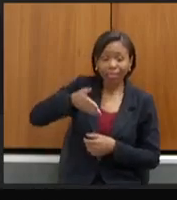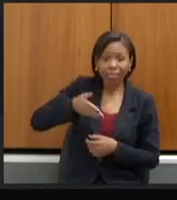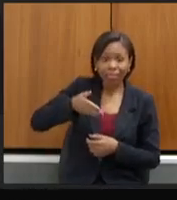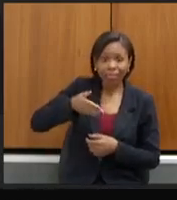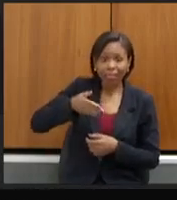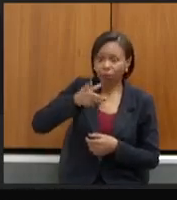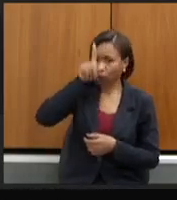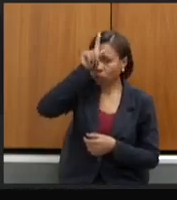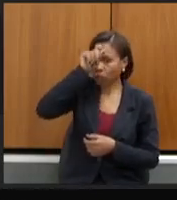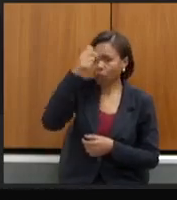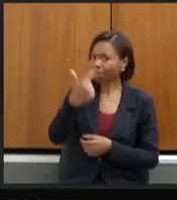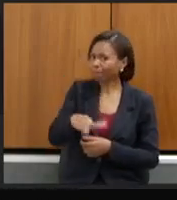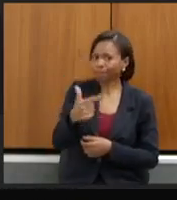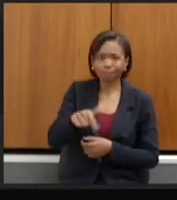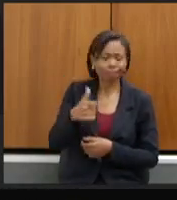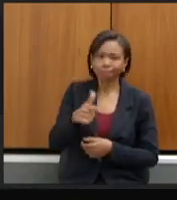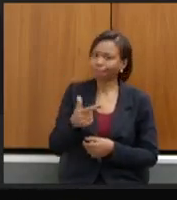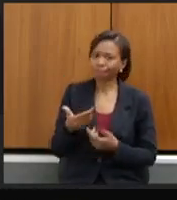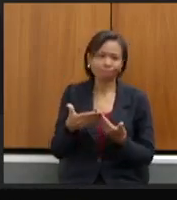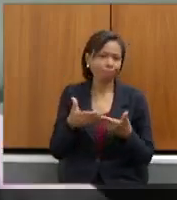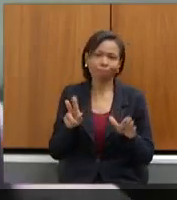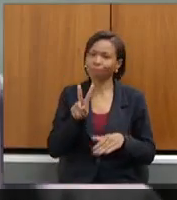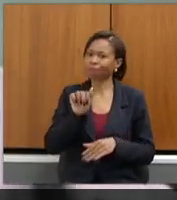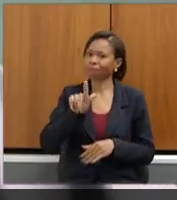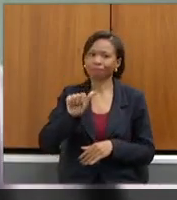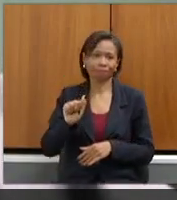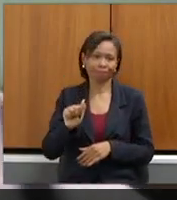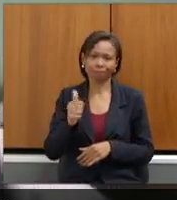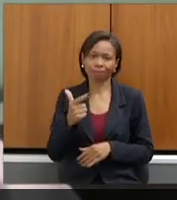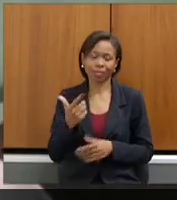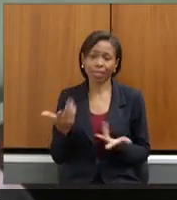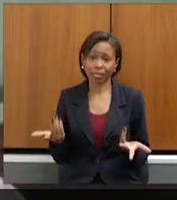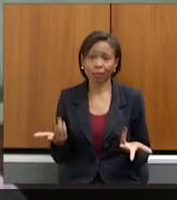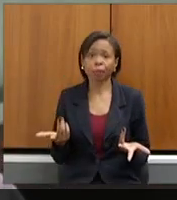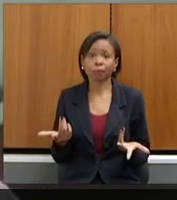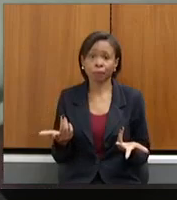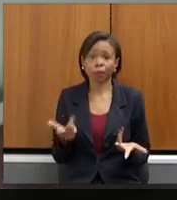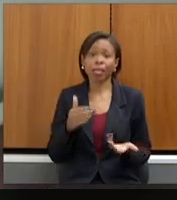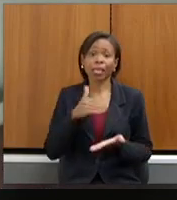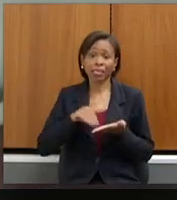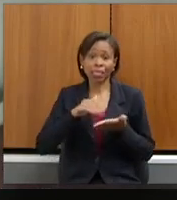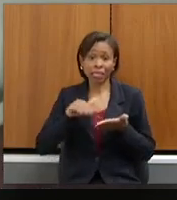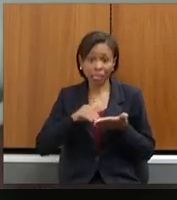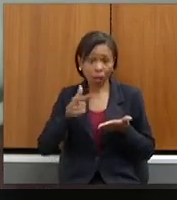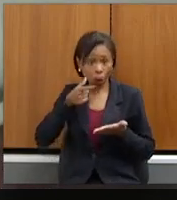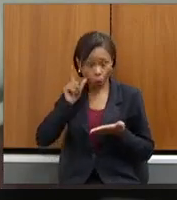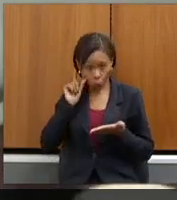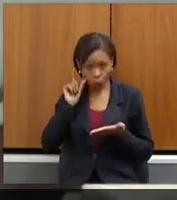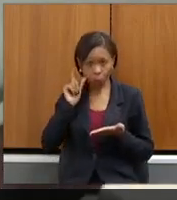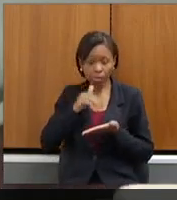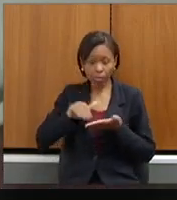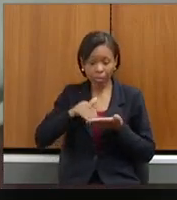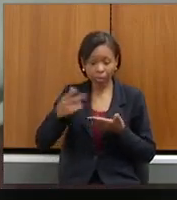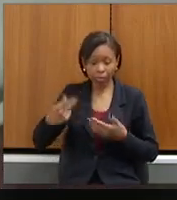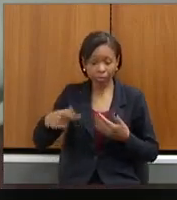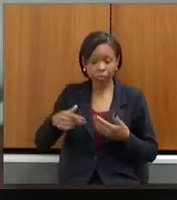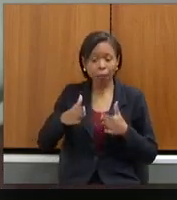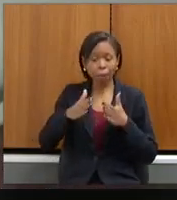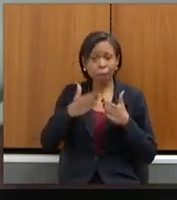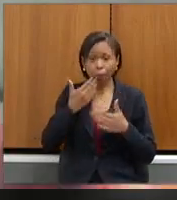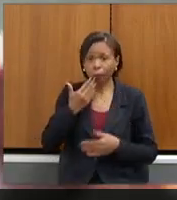mãos de vossa excelência o ofício da secretária Dulce solicitando 20 respiratório nós temos condições